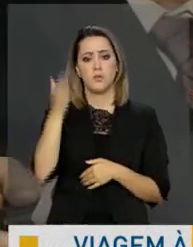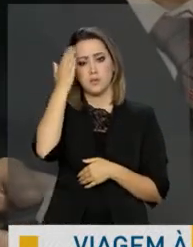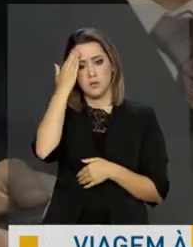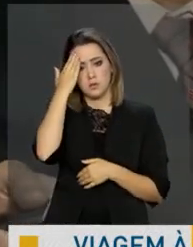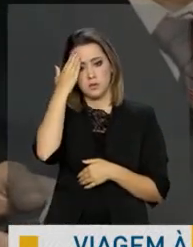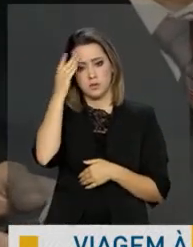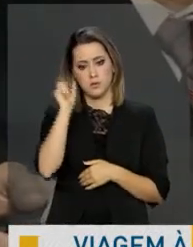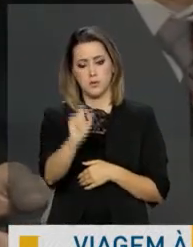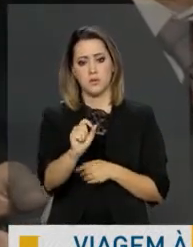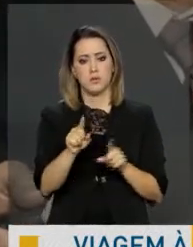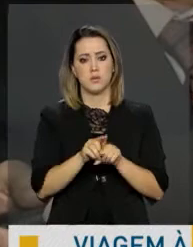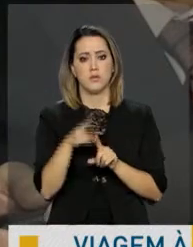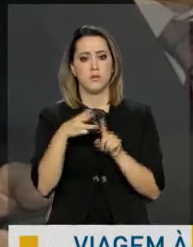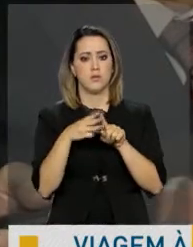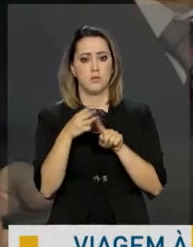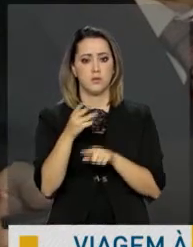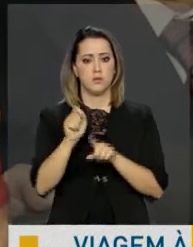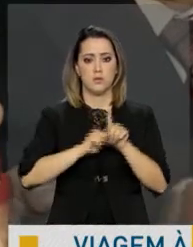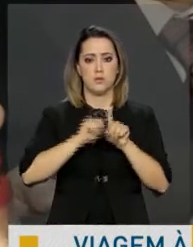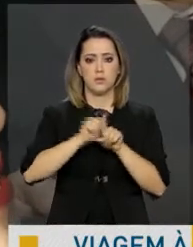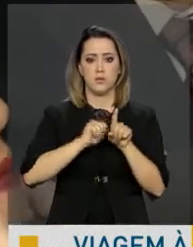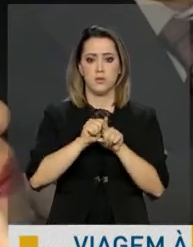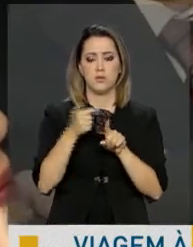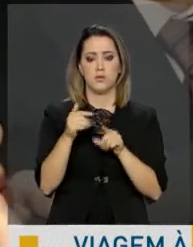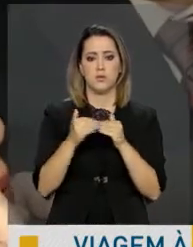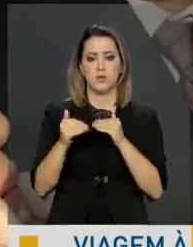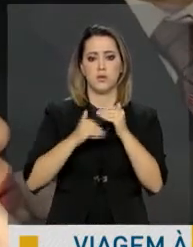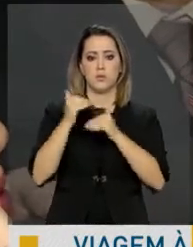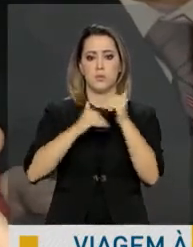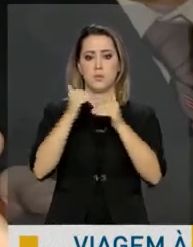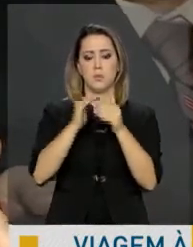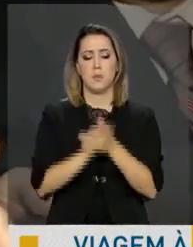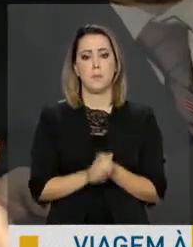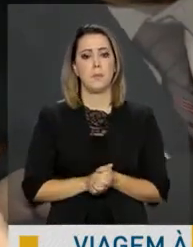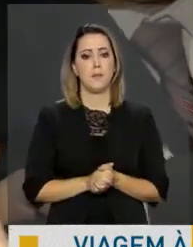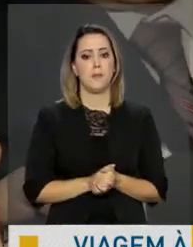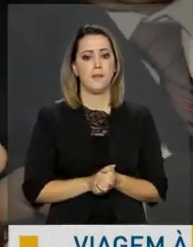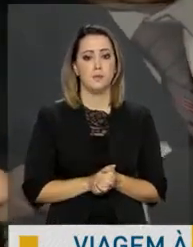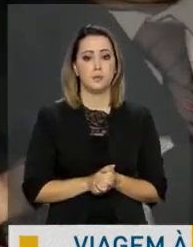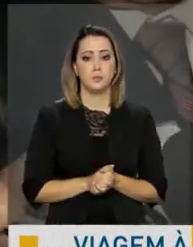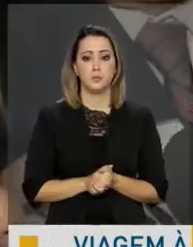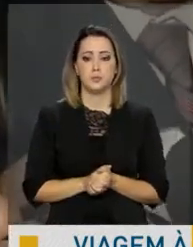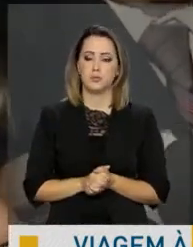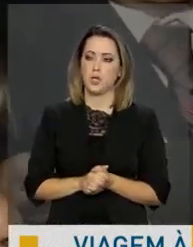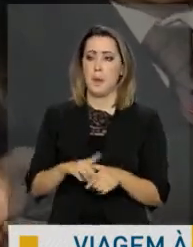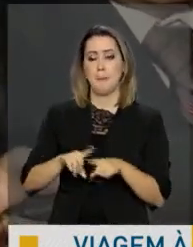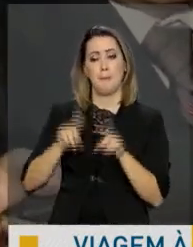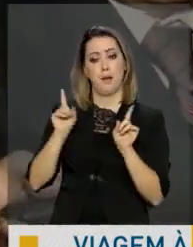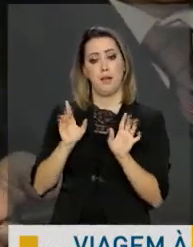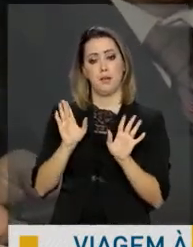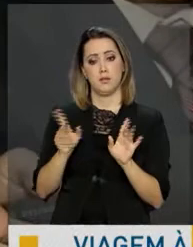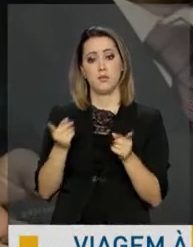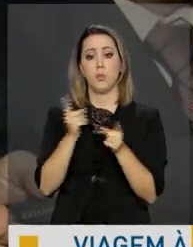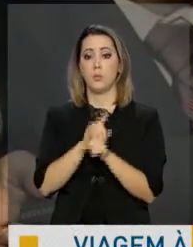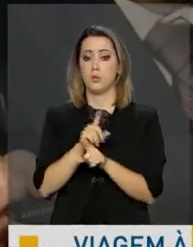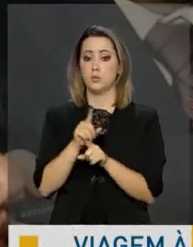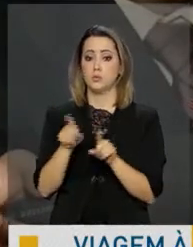disso, porque são só 3 meses, daqui a pouco não vai mais ter esse bolso. Exatamente, mas por outro lado está